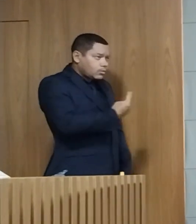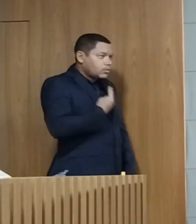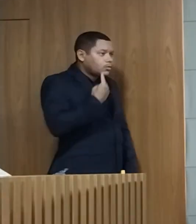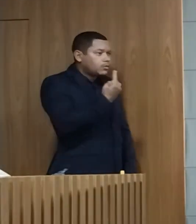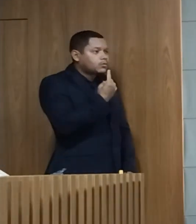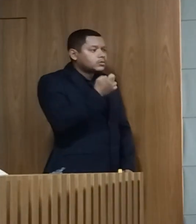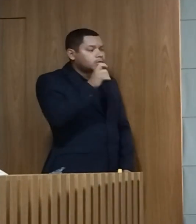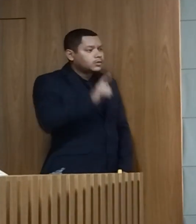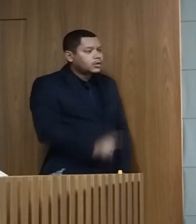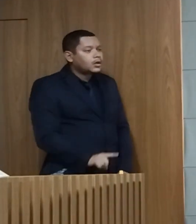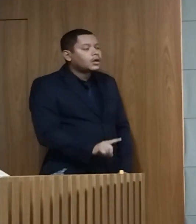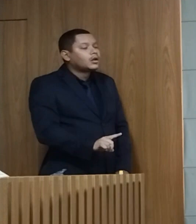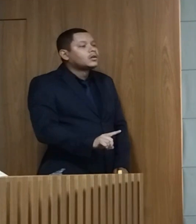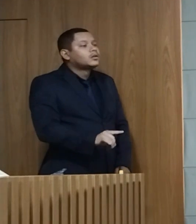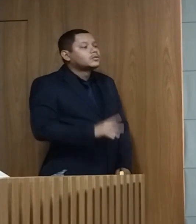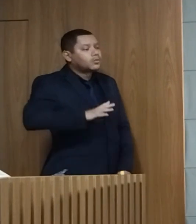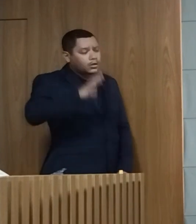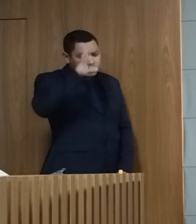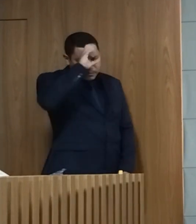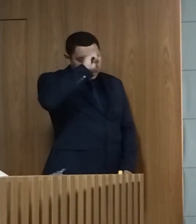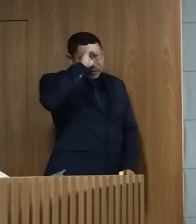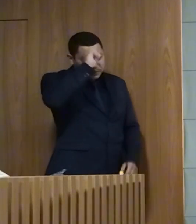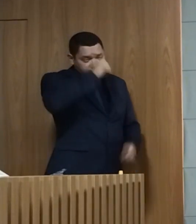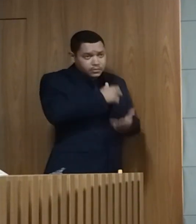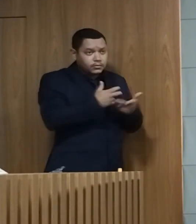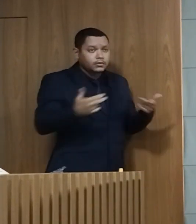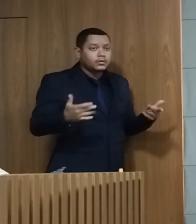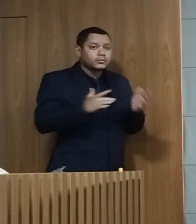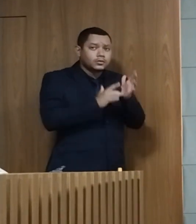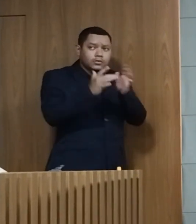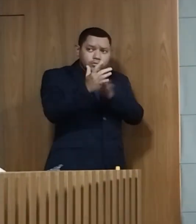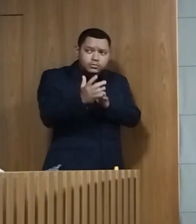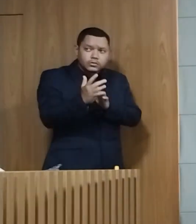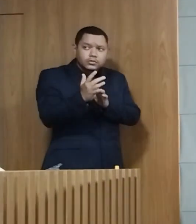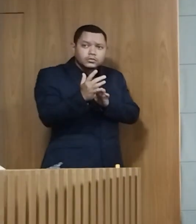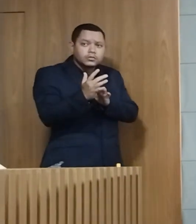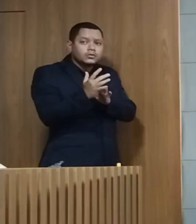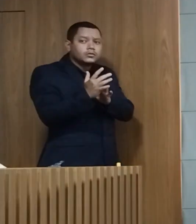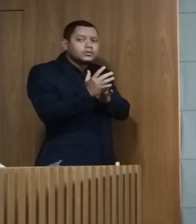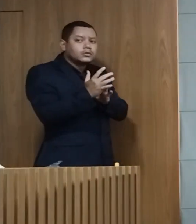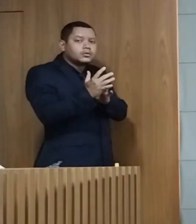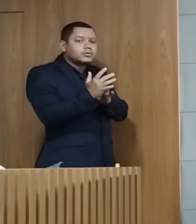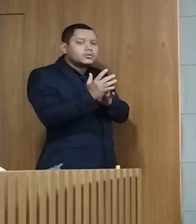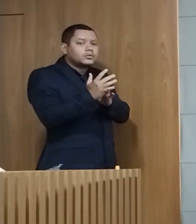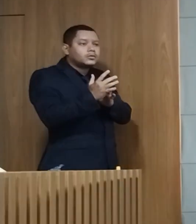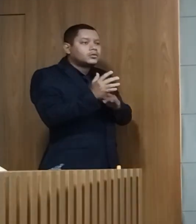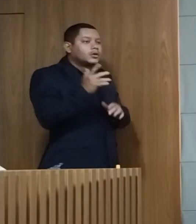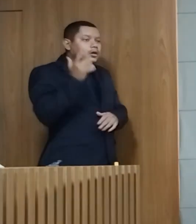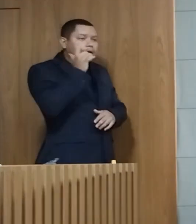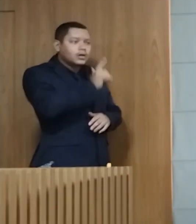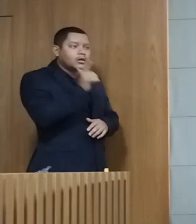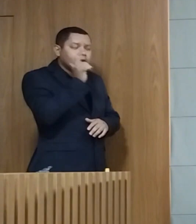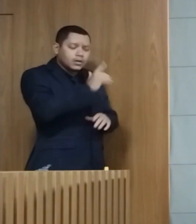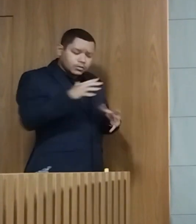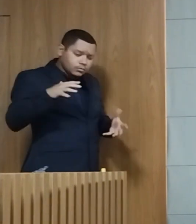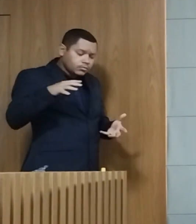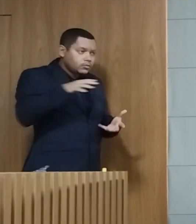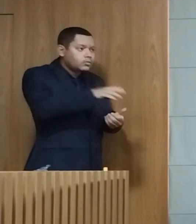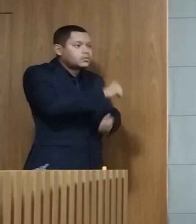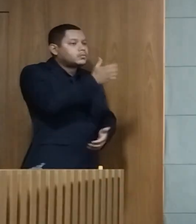do Calvário. Porque Jesus vai dizer que adiantaria o homem ganhar o mundo inteiro e